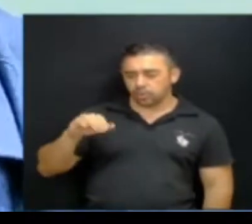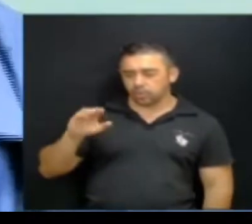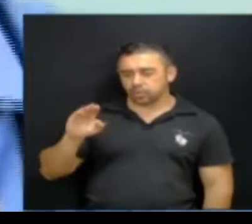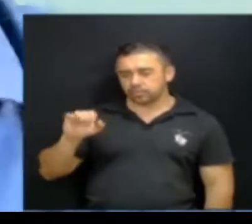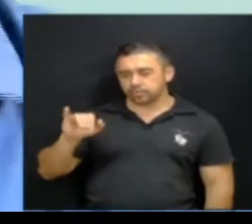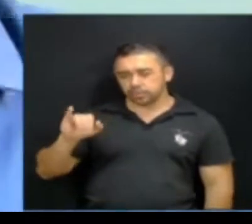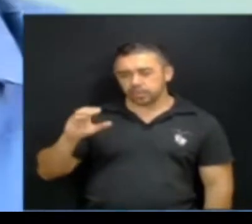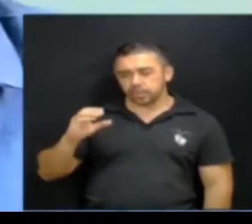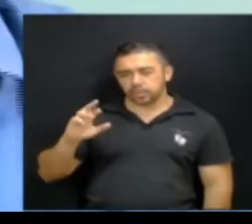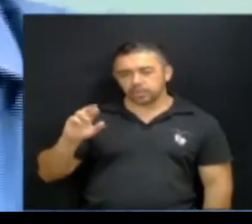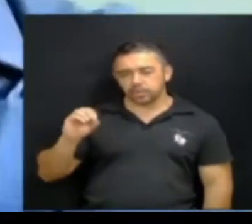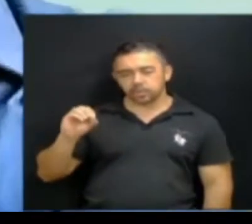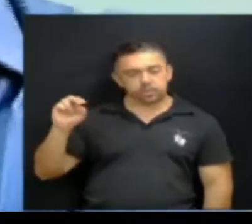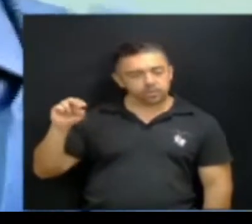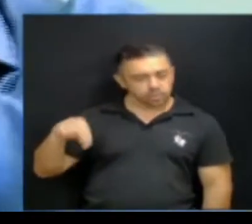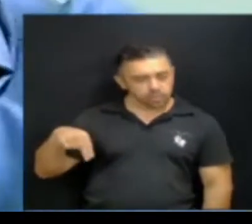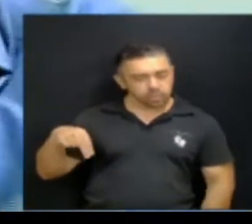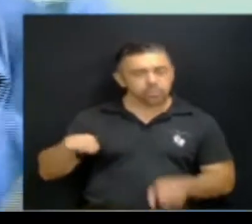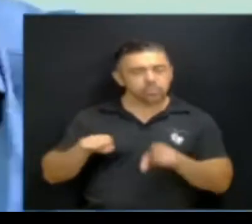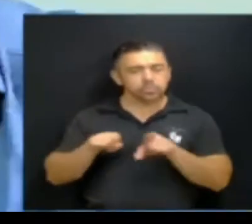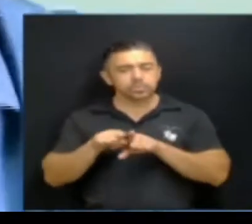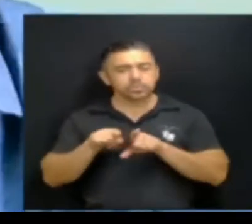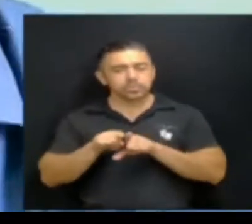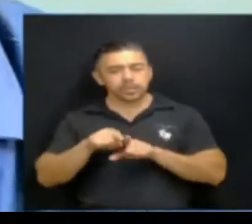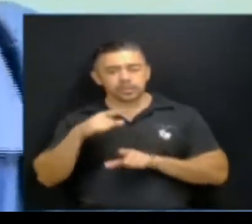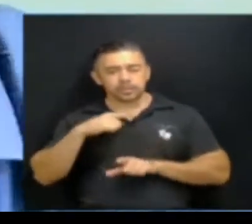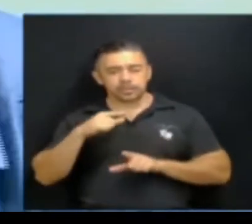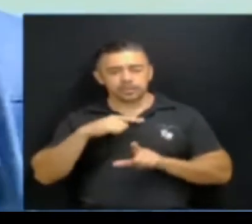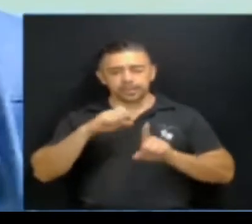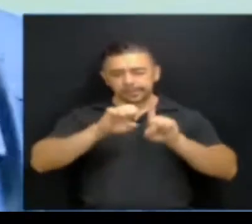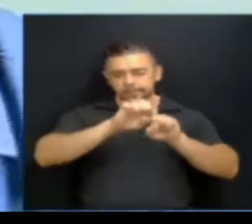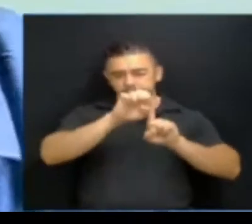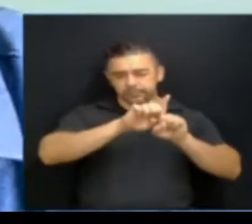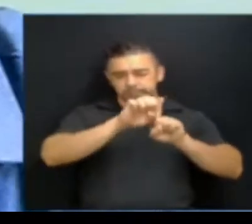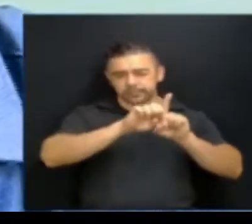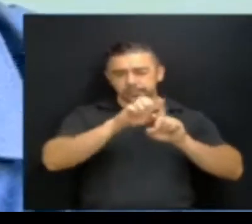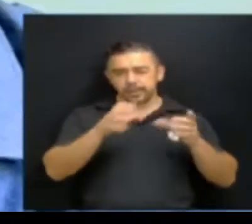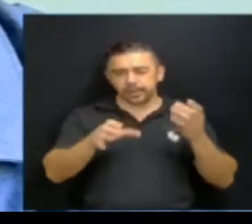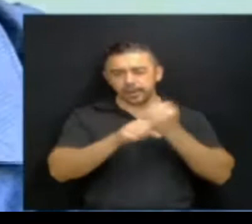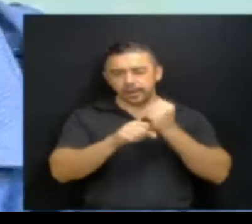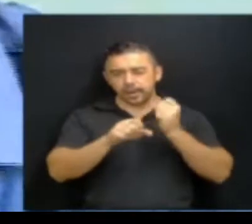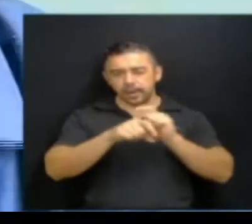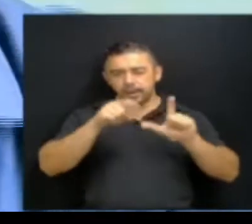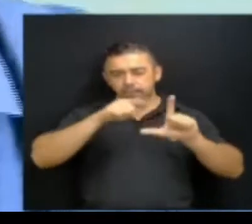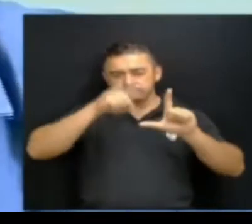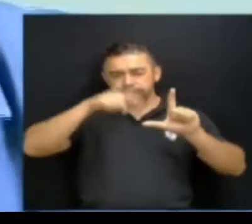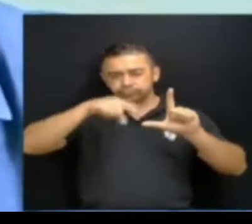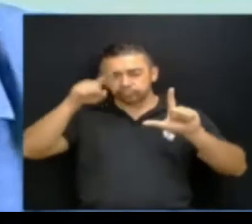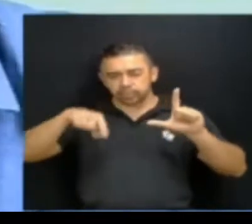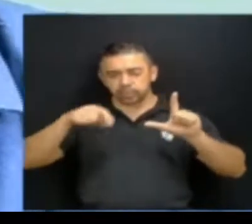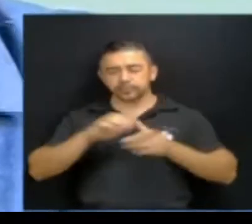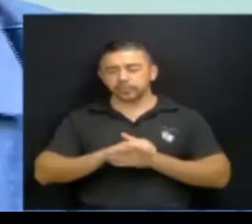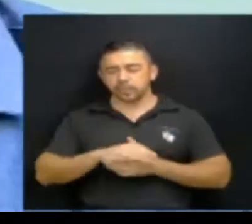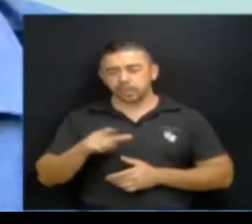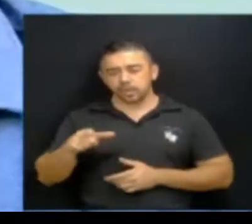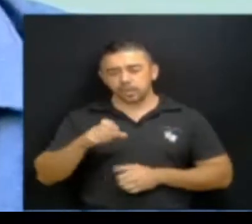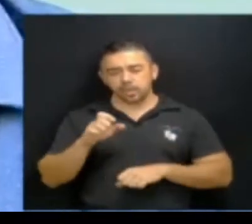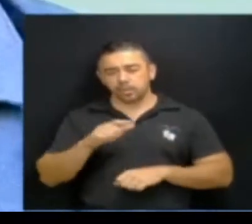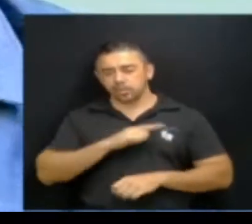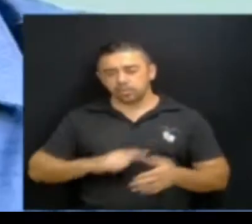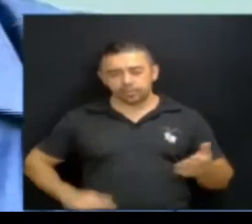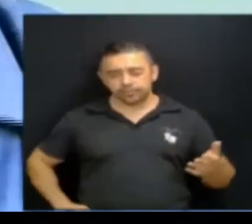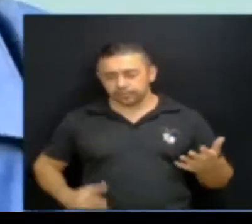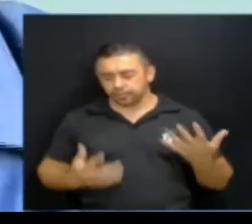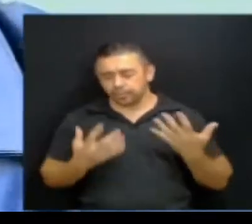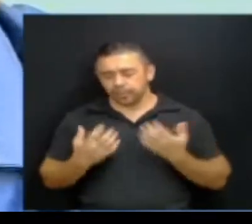pelas estatísticas, embora o governo federal não faça estatística, porque é um governo que não tem compromisso com a verdade, que nega a ciência. O